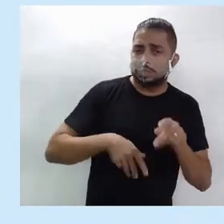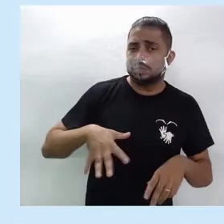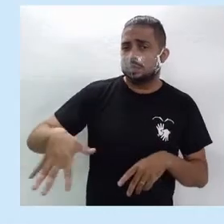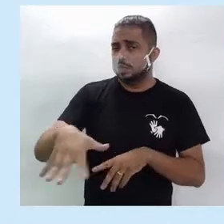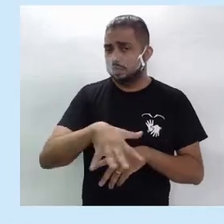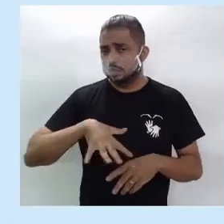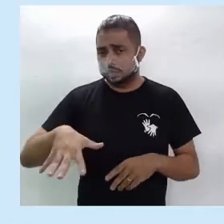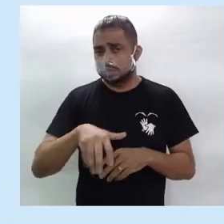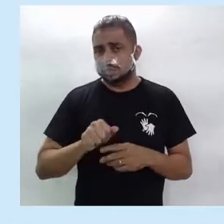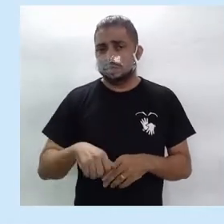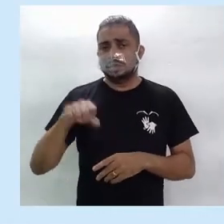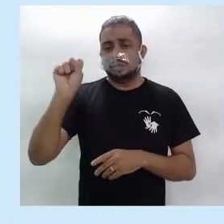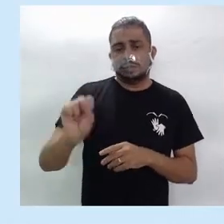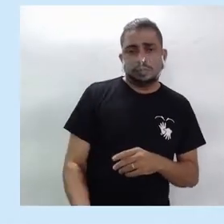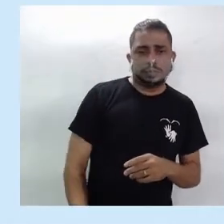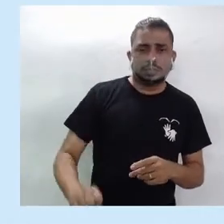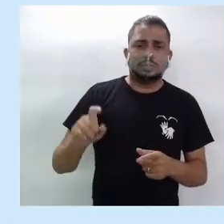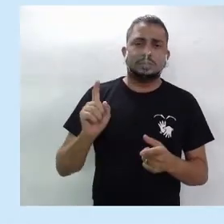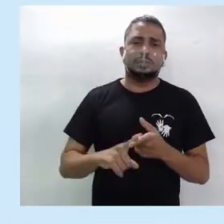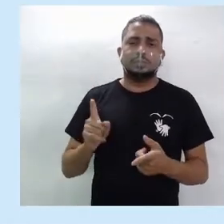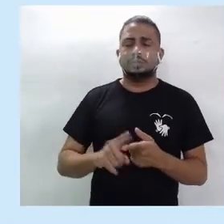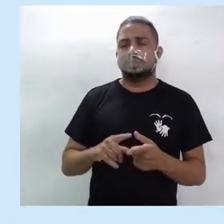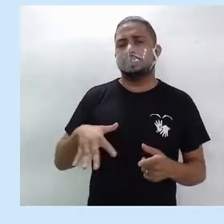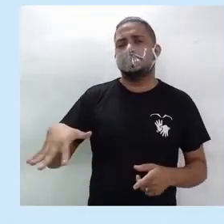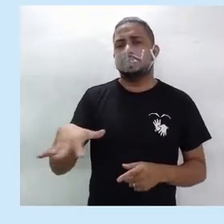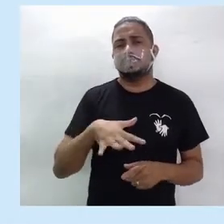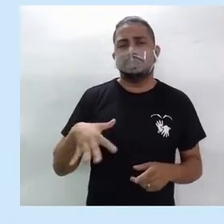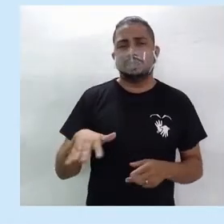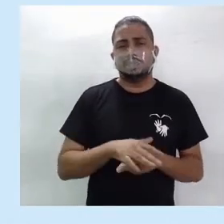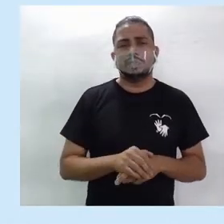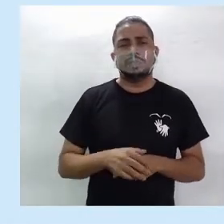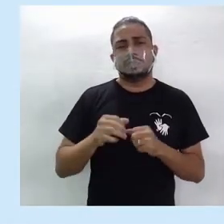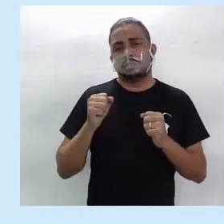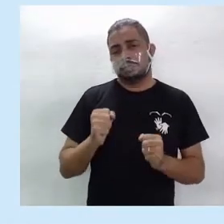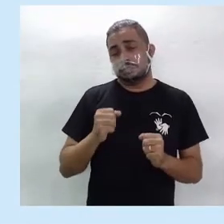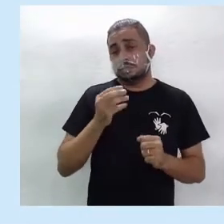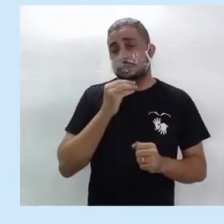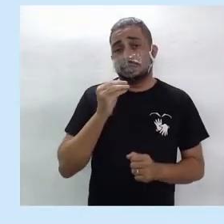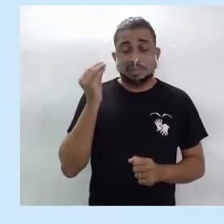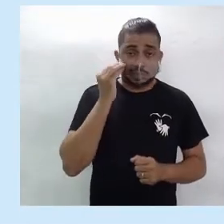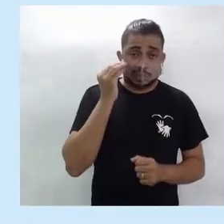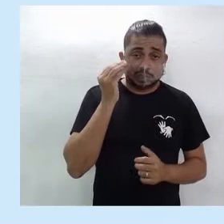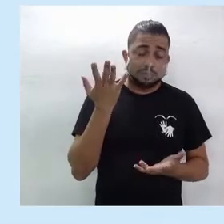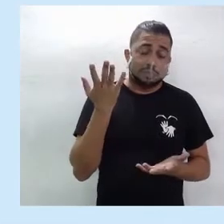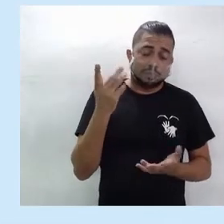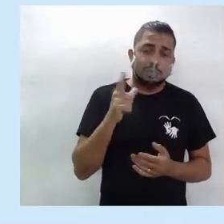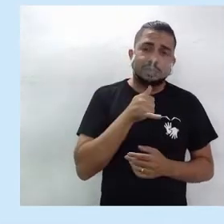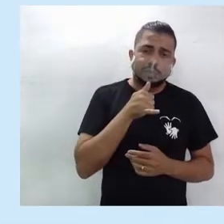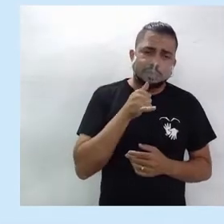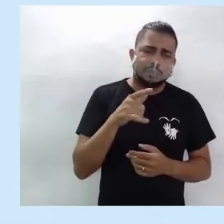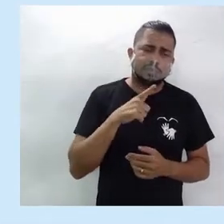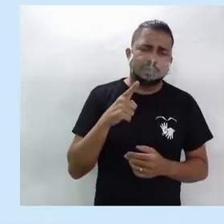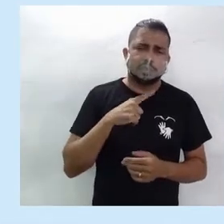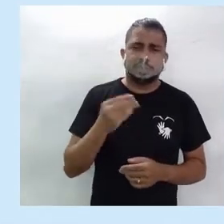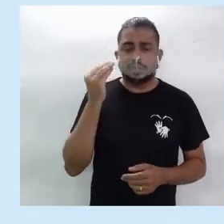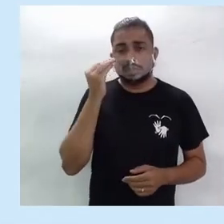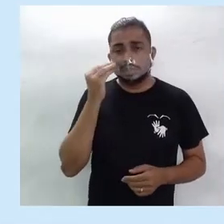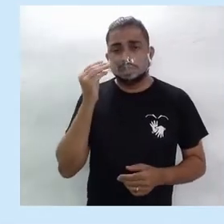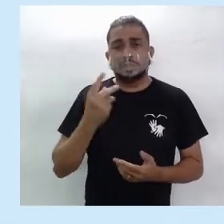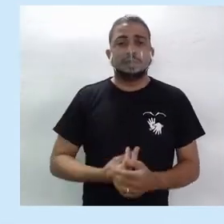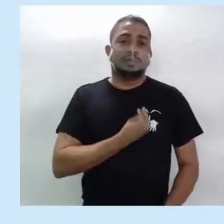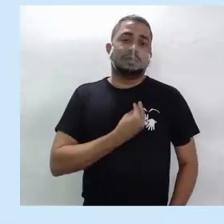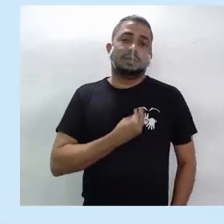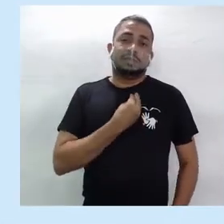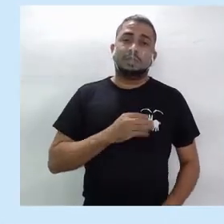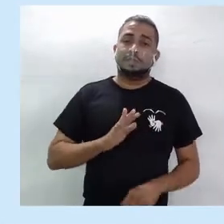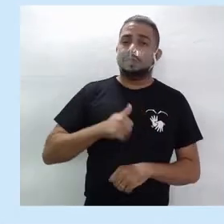região sul, nessas áreas mais em verdes, por exemplo, elas têm uma expectativa de vida maior do